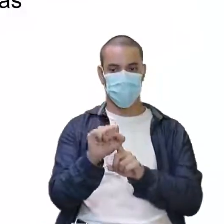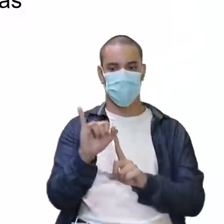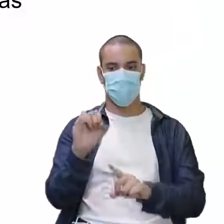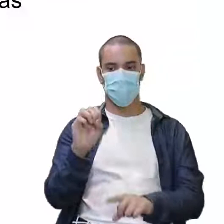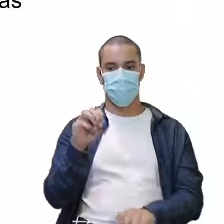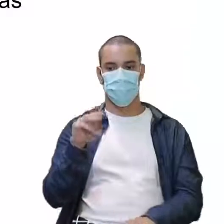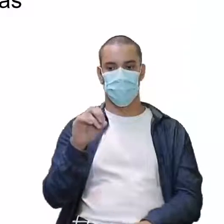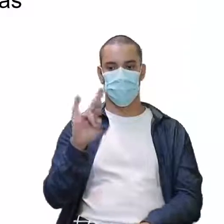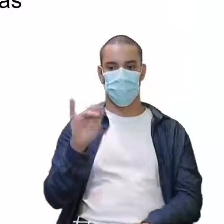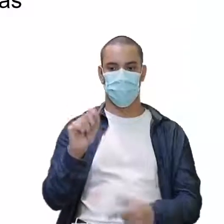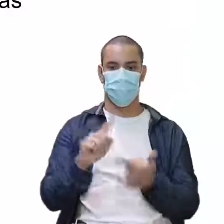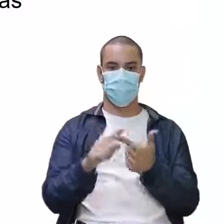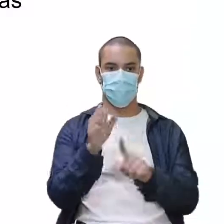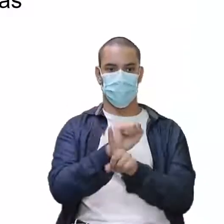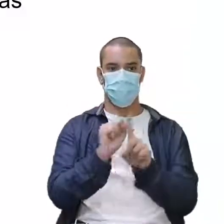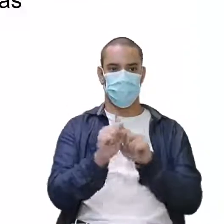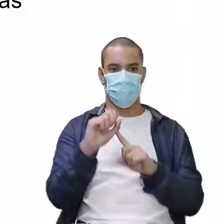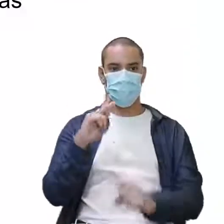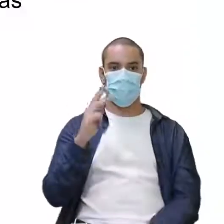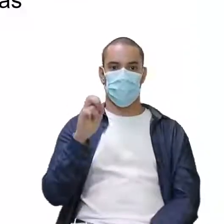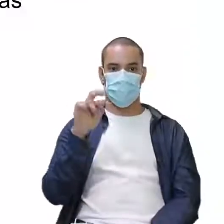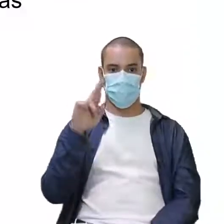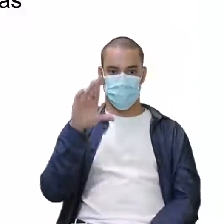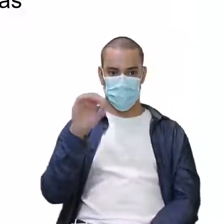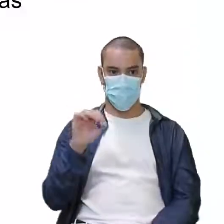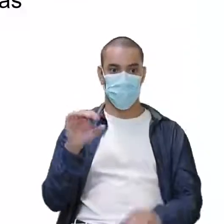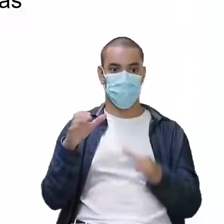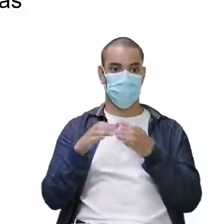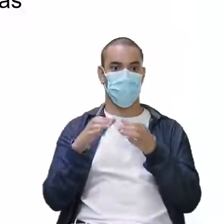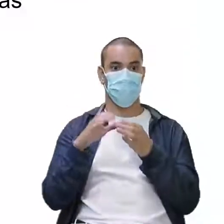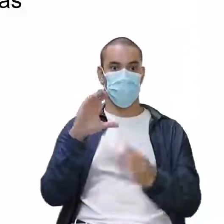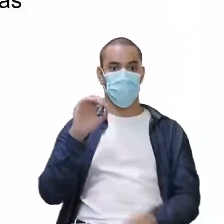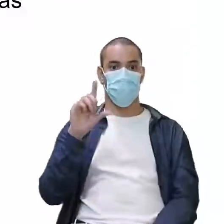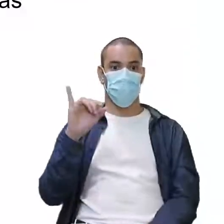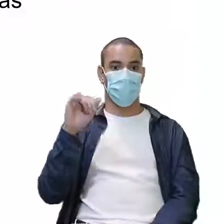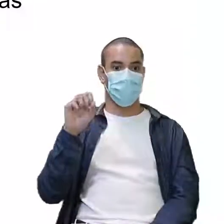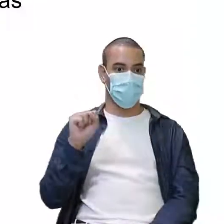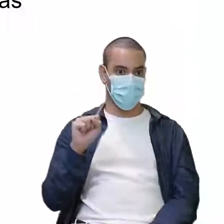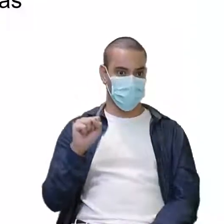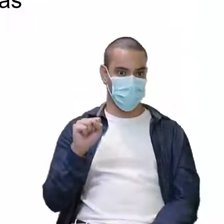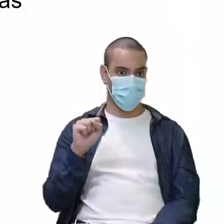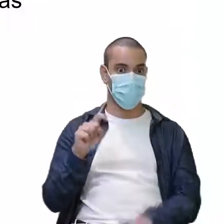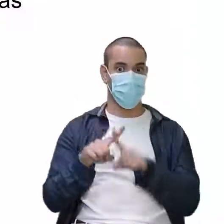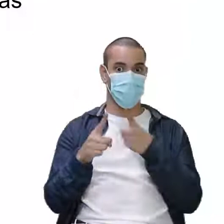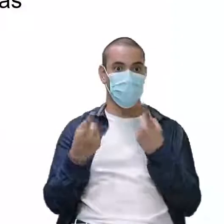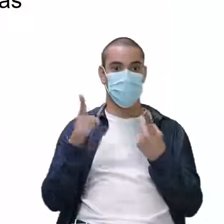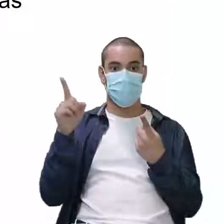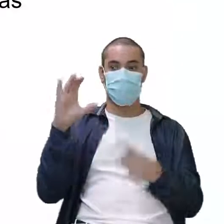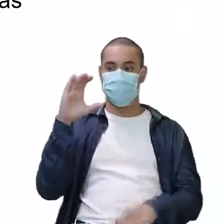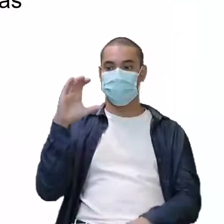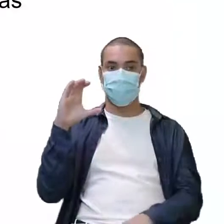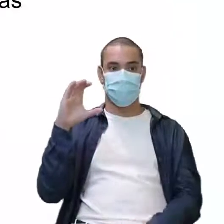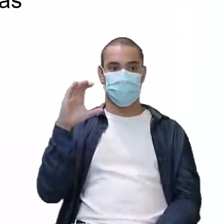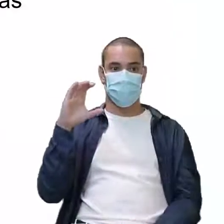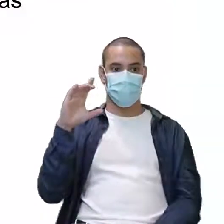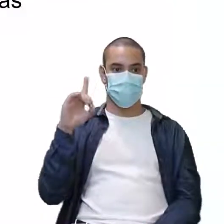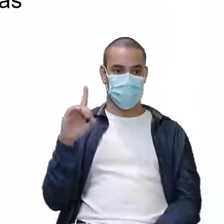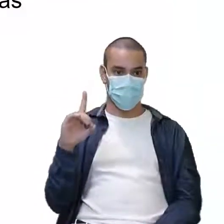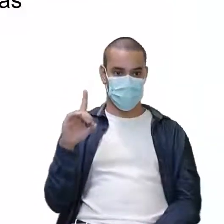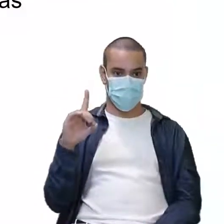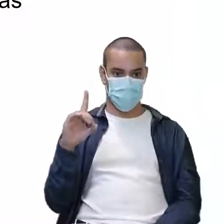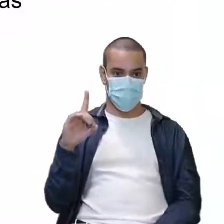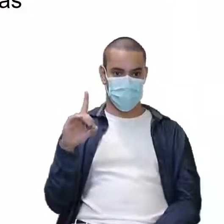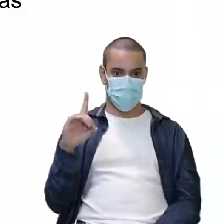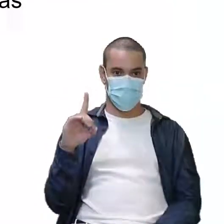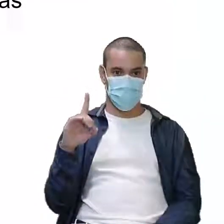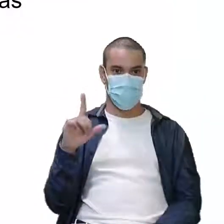isomorfa, sociedade heteromorfa e colônias. Aí a gente está falando de, na C e na D,